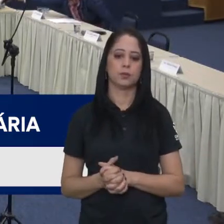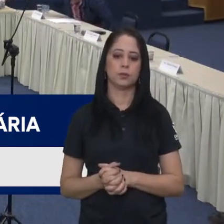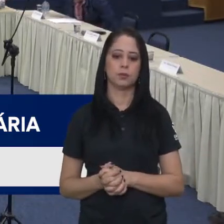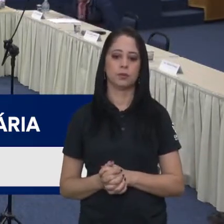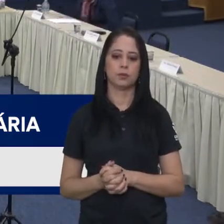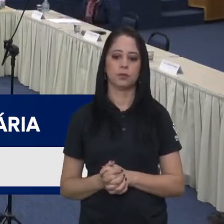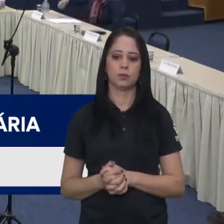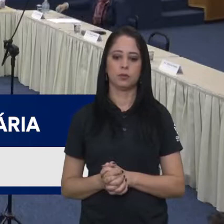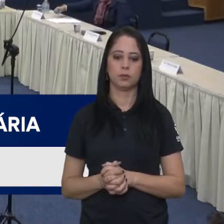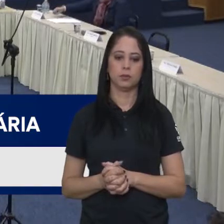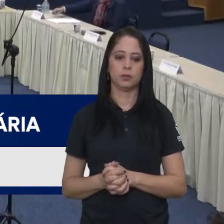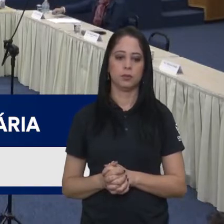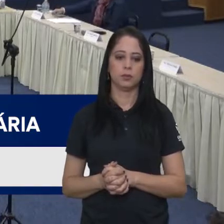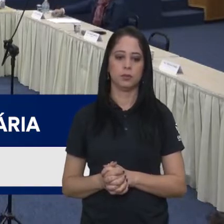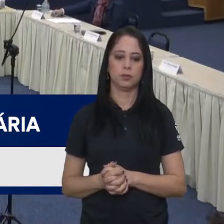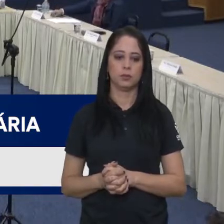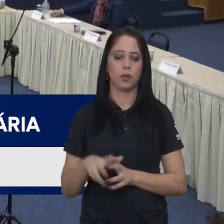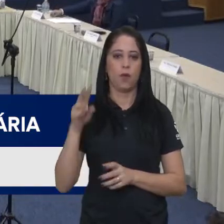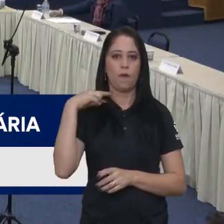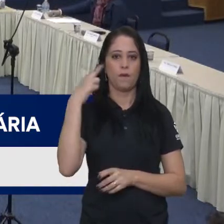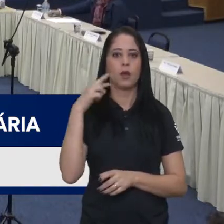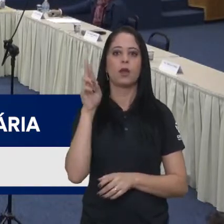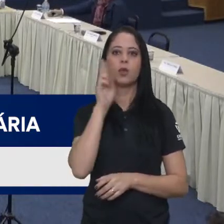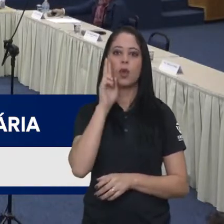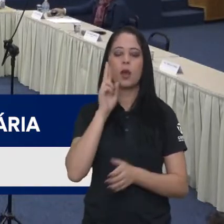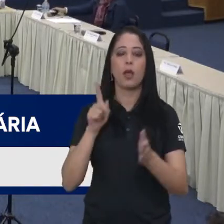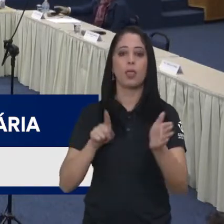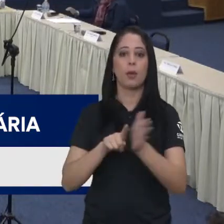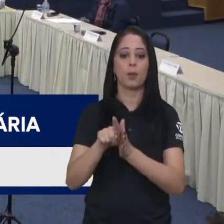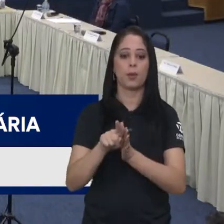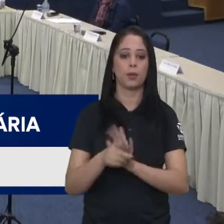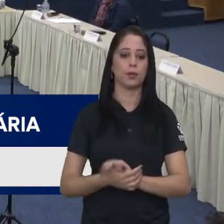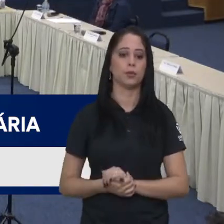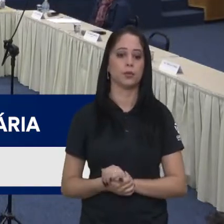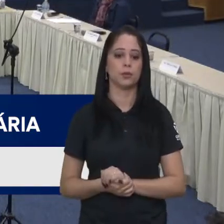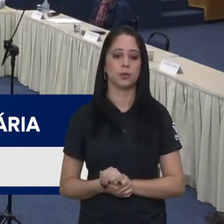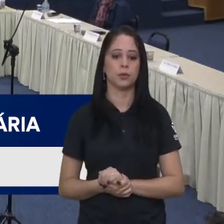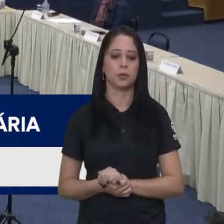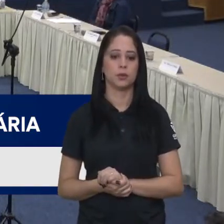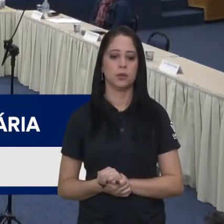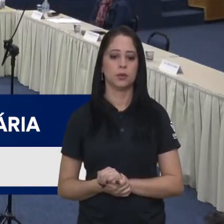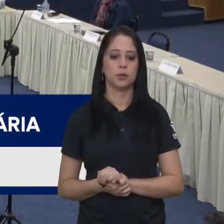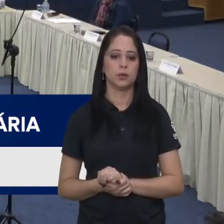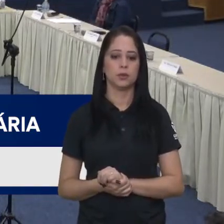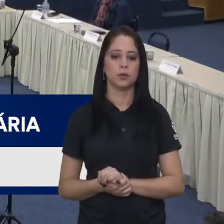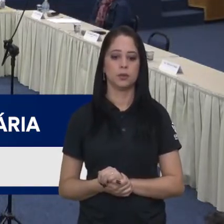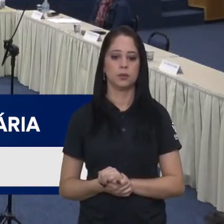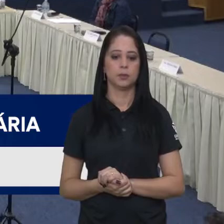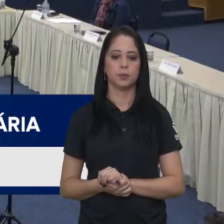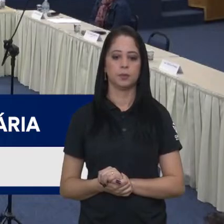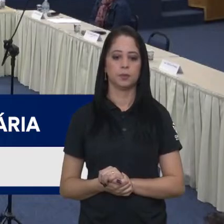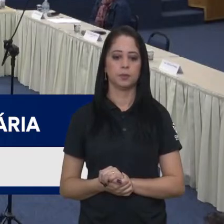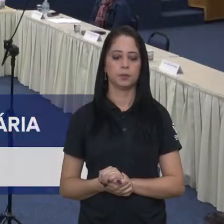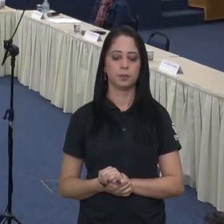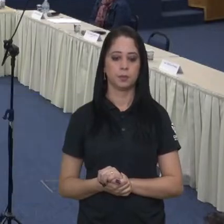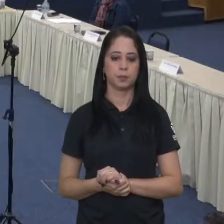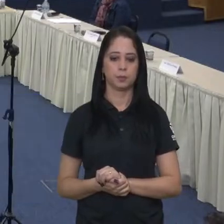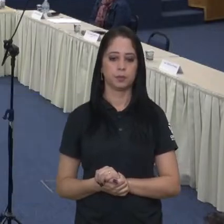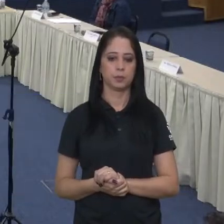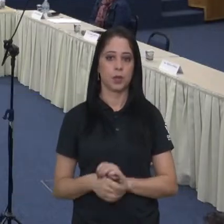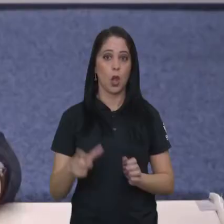O vereador Renato quer fazer uma pergunta, mas é consonante com a pergunta da vereadora Amélia,